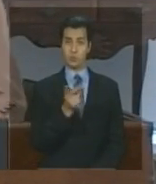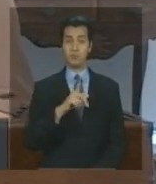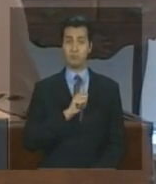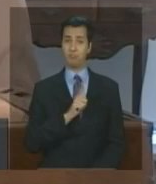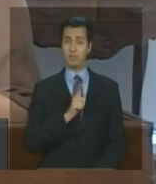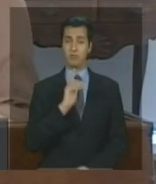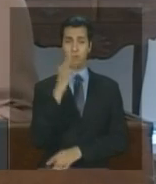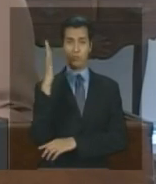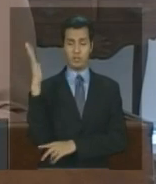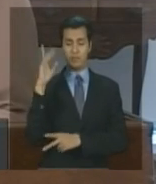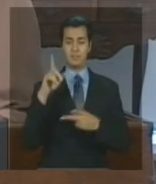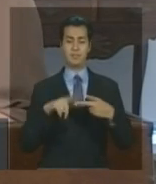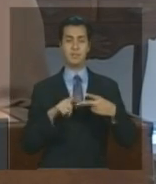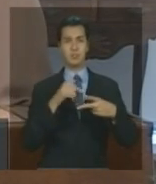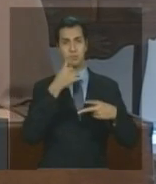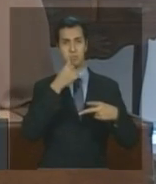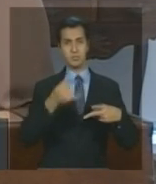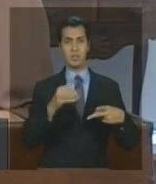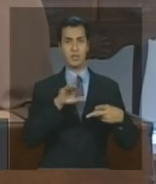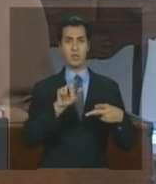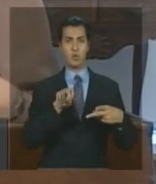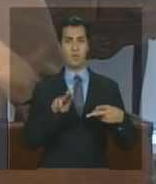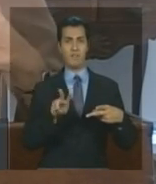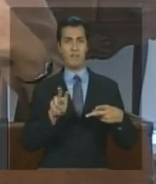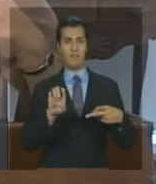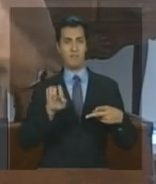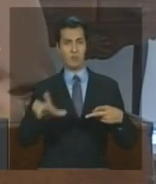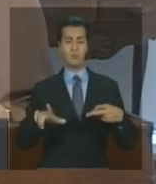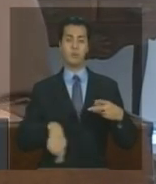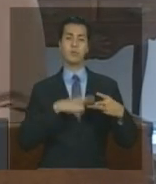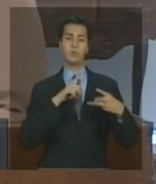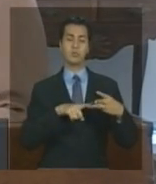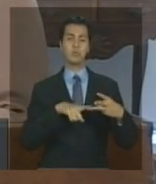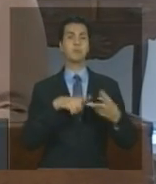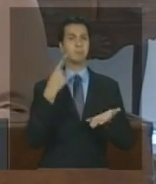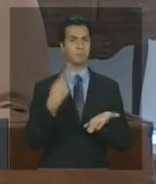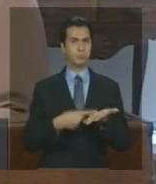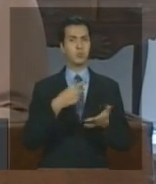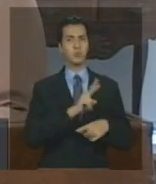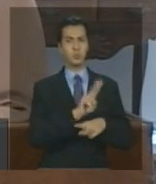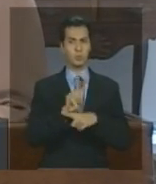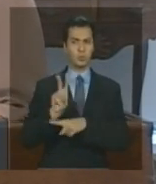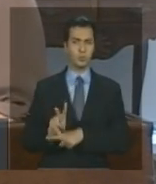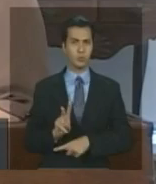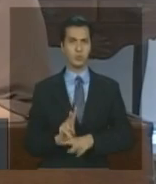matriz energética renovável, que têm um compromisso com a preservação do meio ambiente.